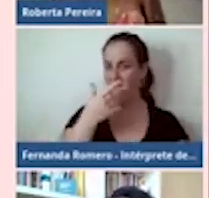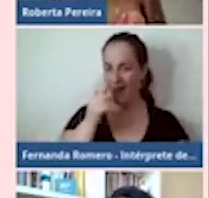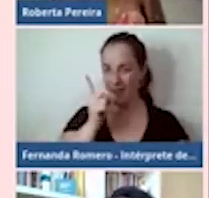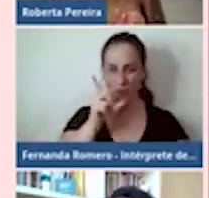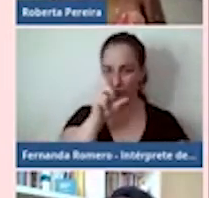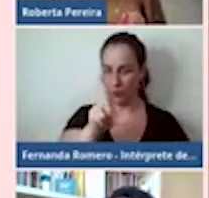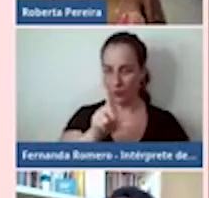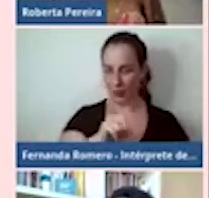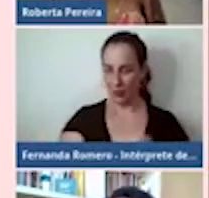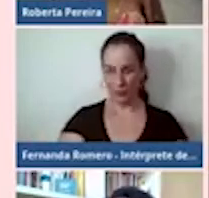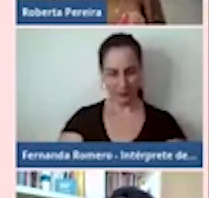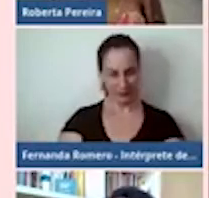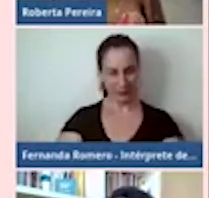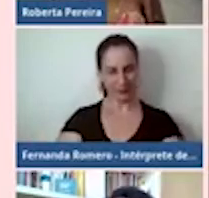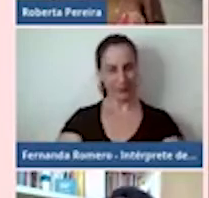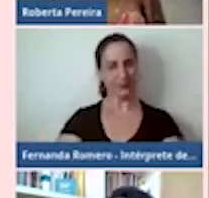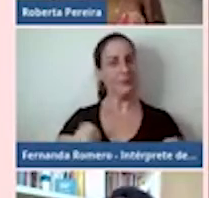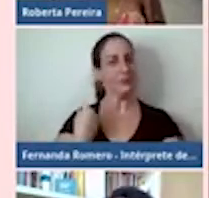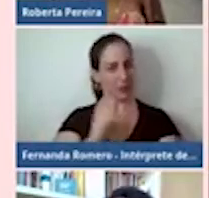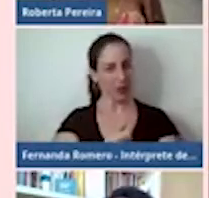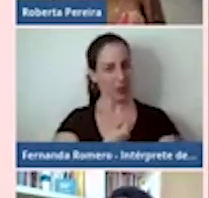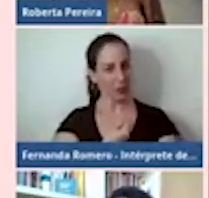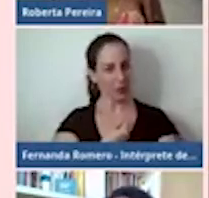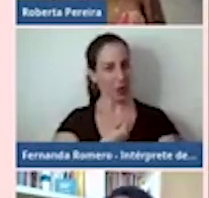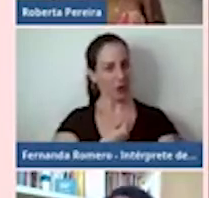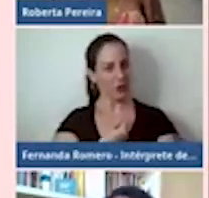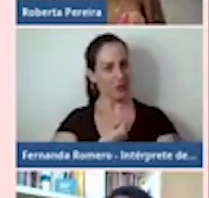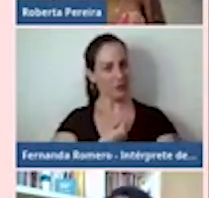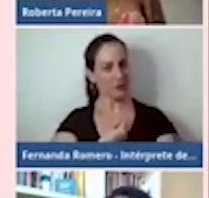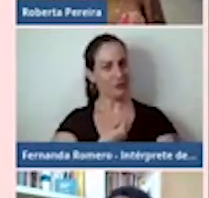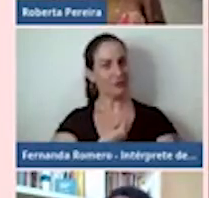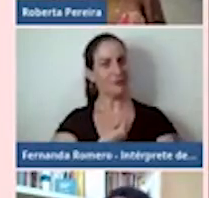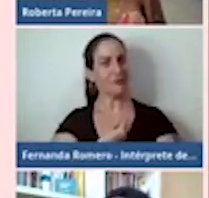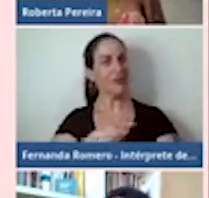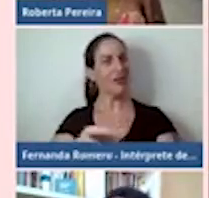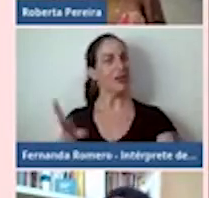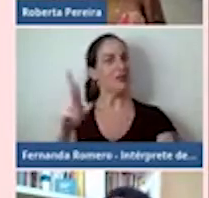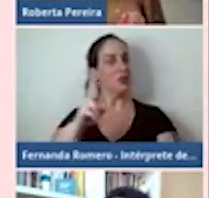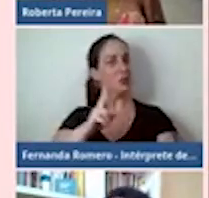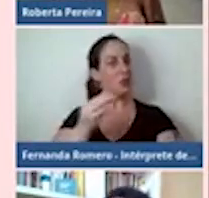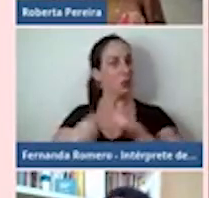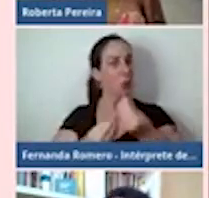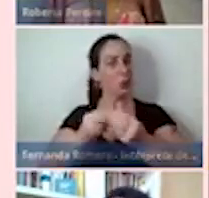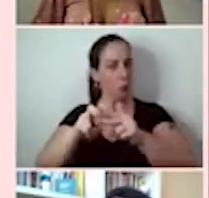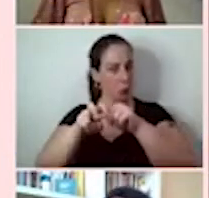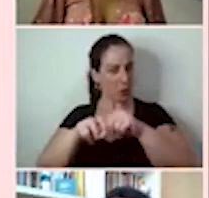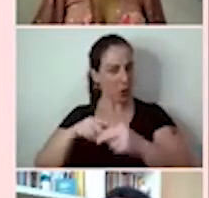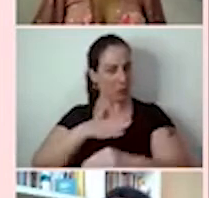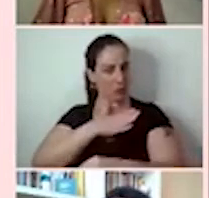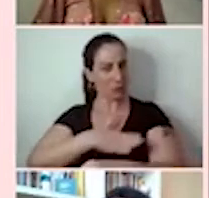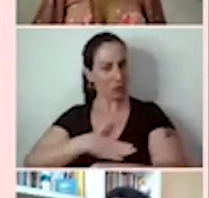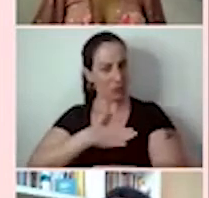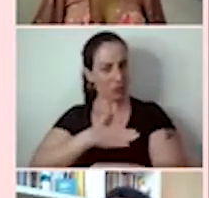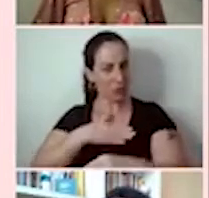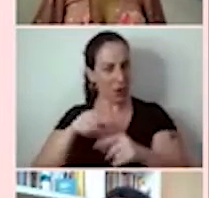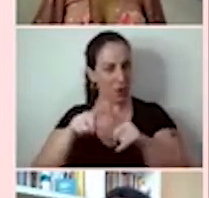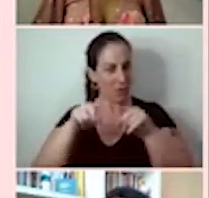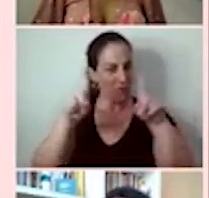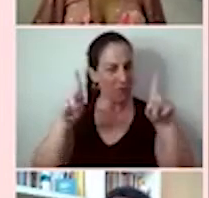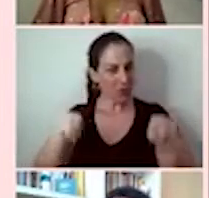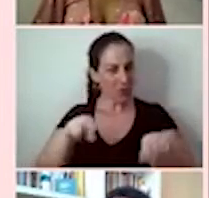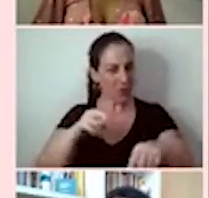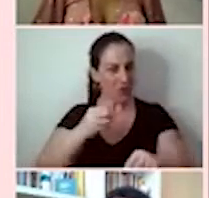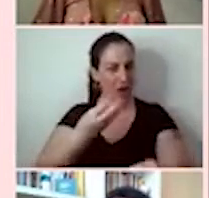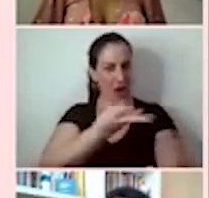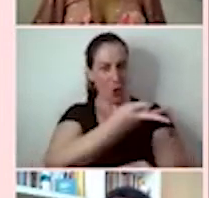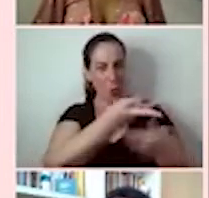adiante. E a gente chega nesse resultado não só pela satisfação que nós temos e não só pelo número de mulheres.